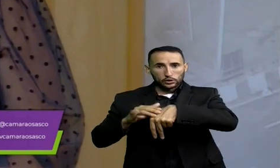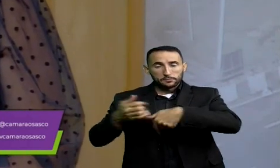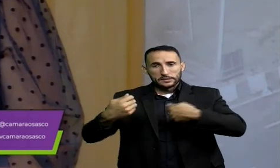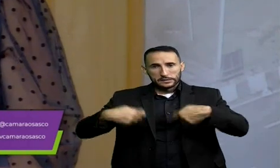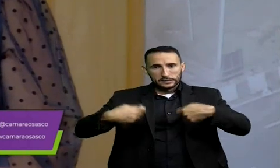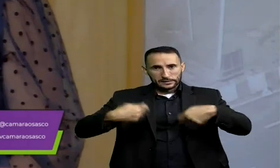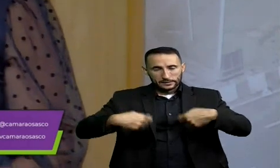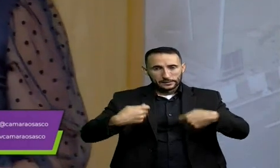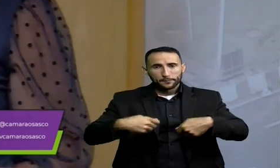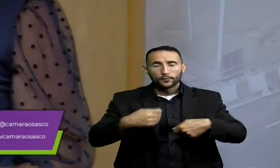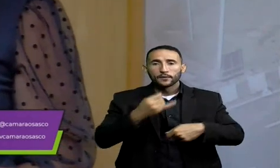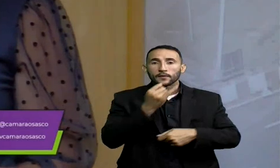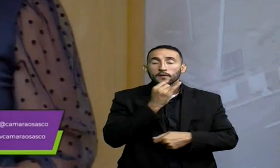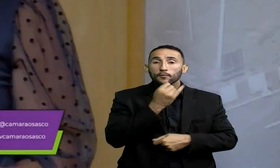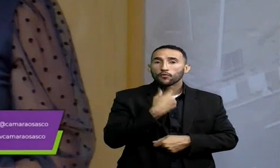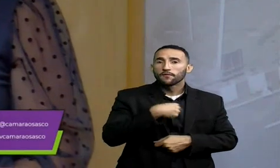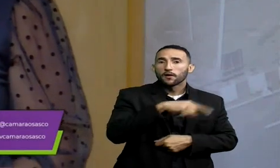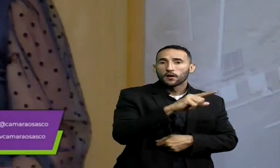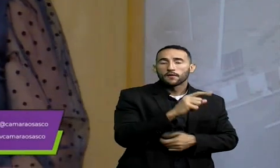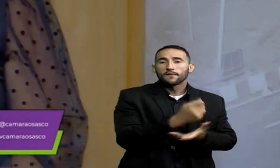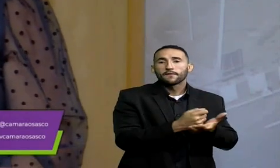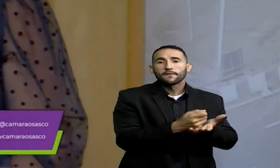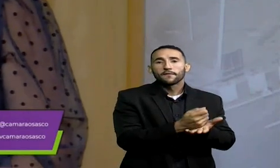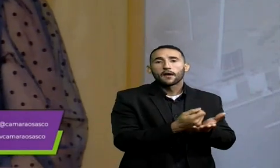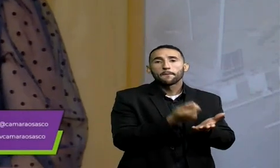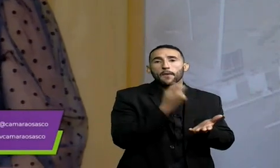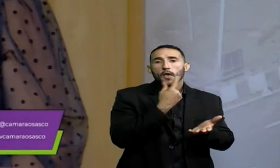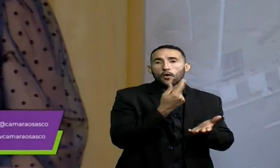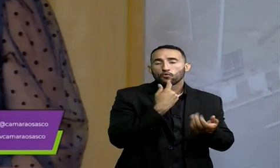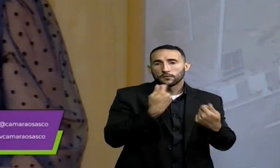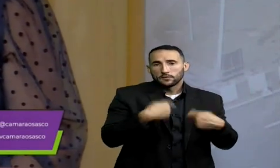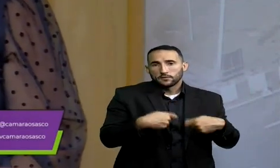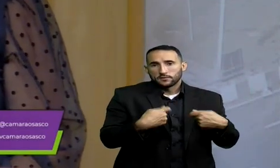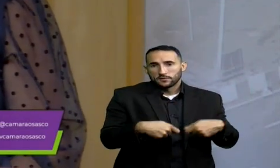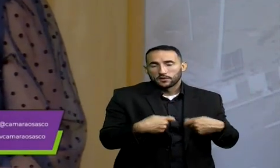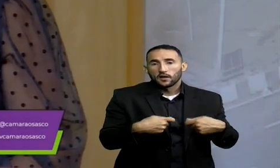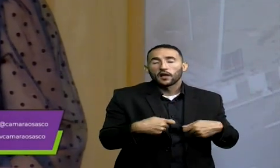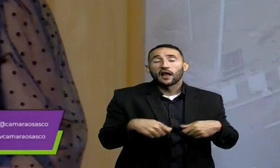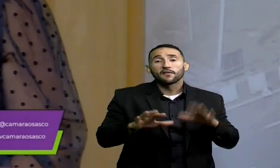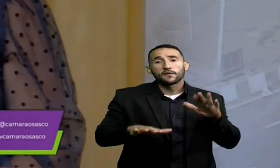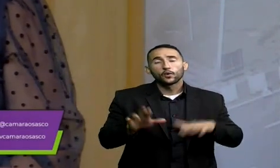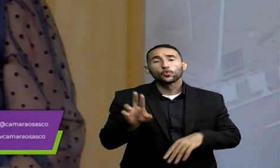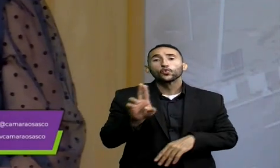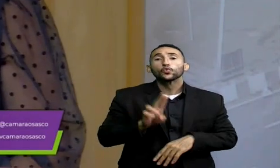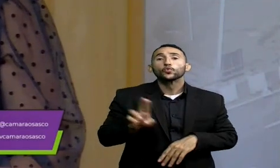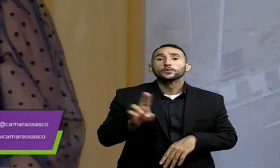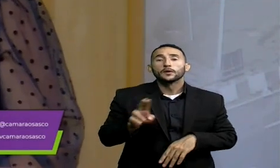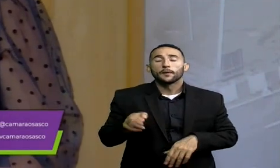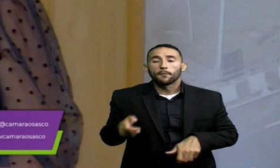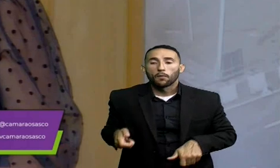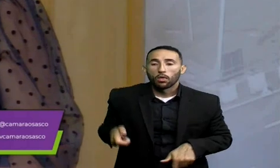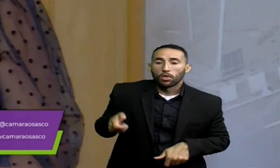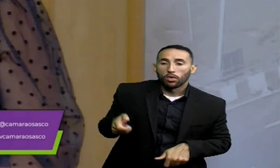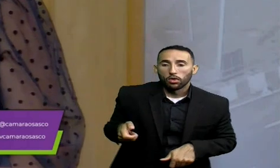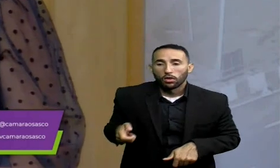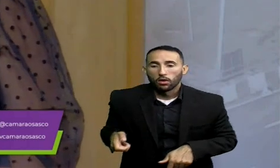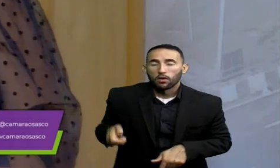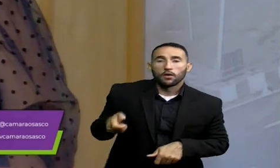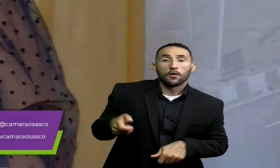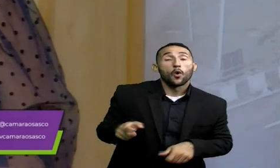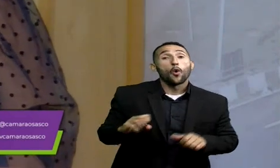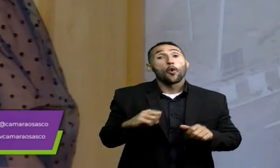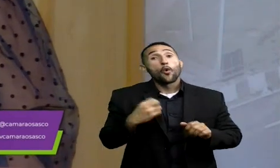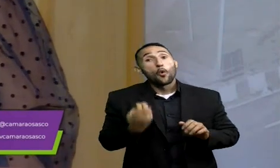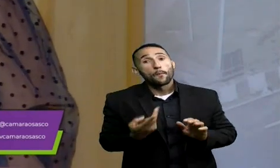eh ir na farmácia para pegar medicamento ele usa moleta é cadeirante não tem como descer quando